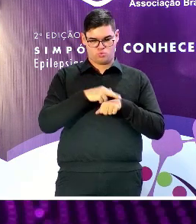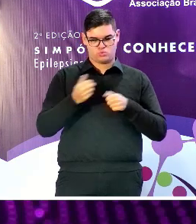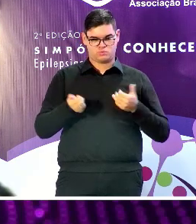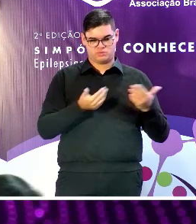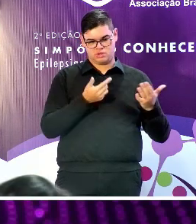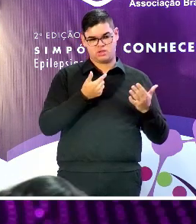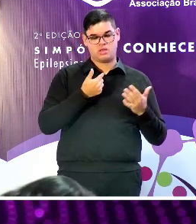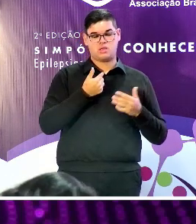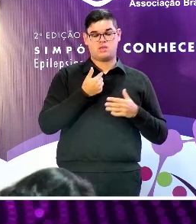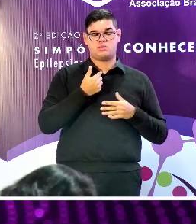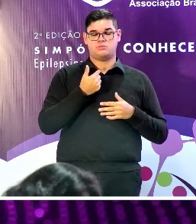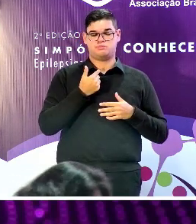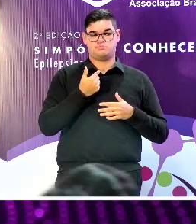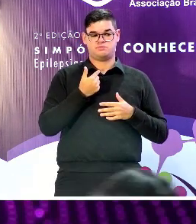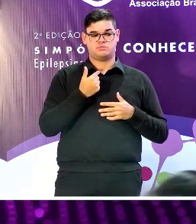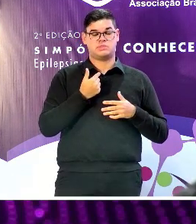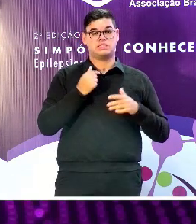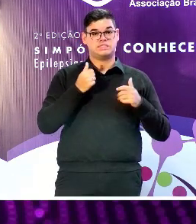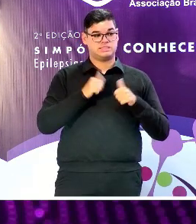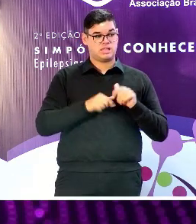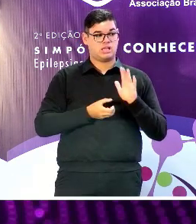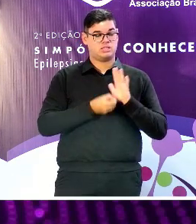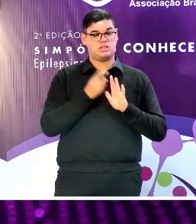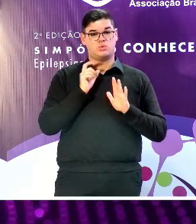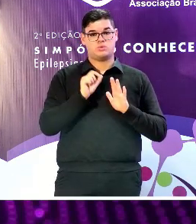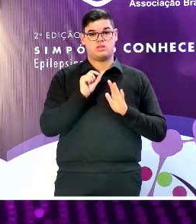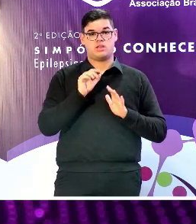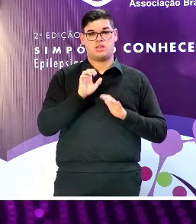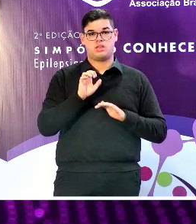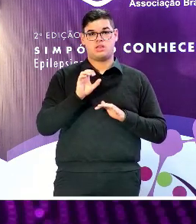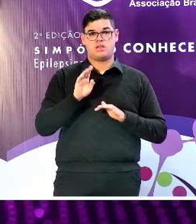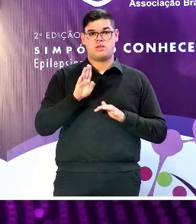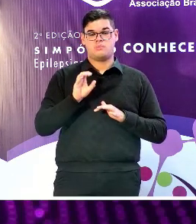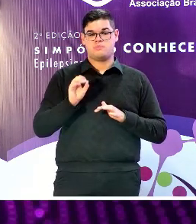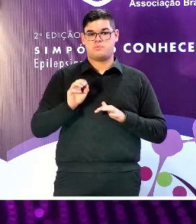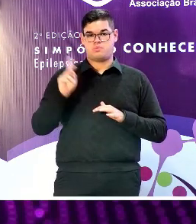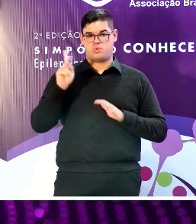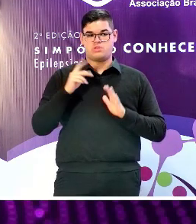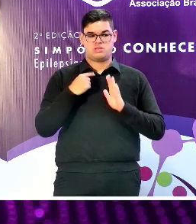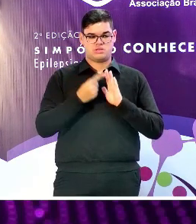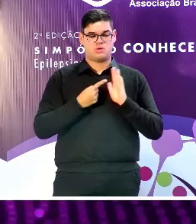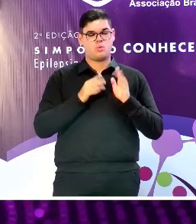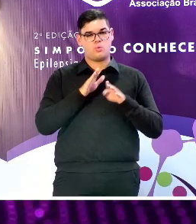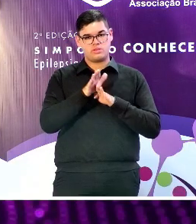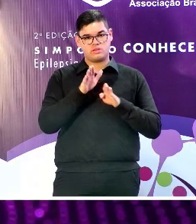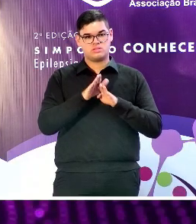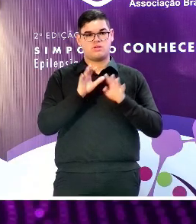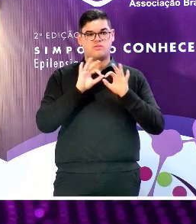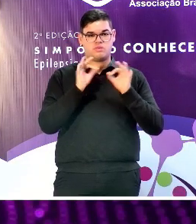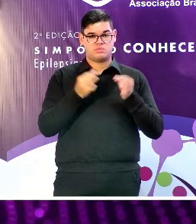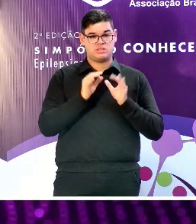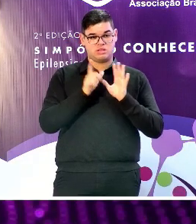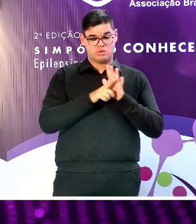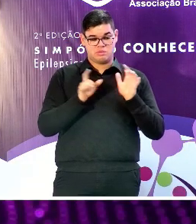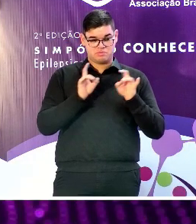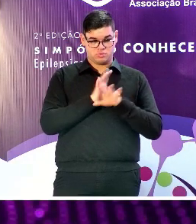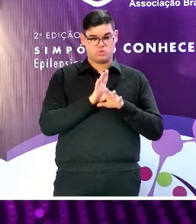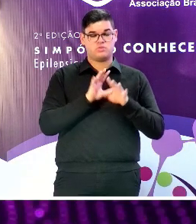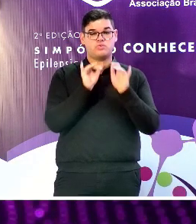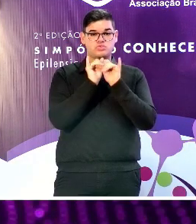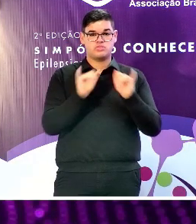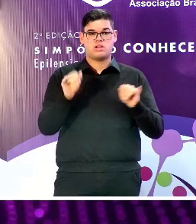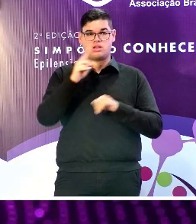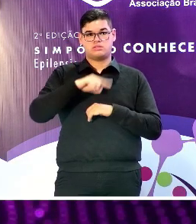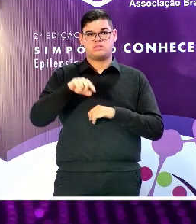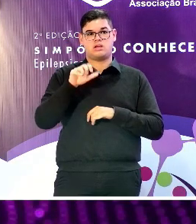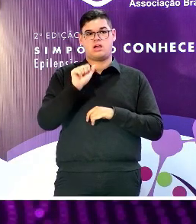A gente está construindo um e-book de orientação para esses familiares. Quando ele estiver pronto, eu vou divulgar com a ABE. Mas é só